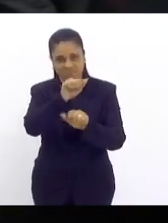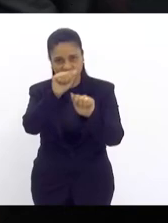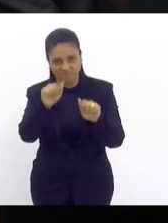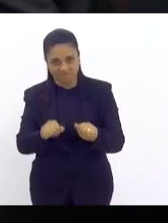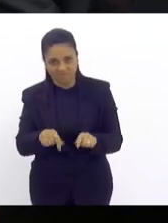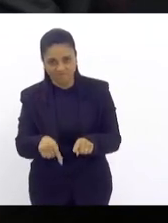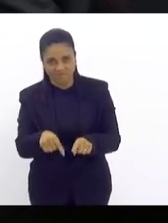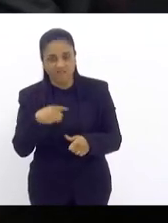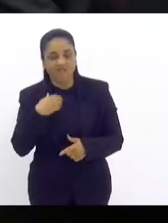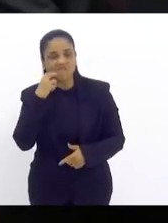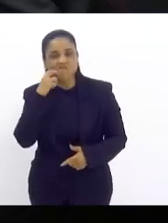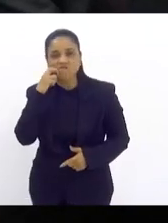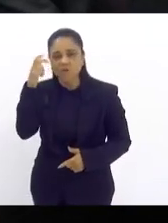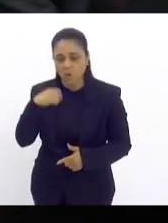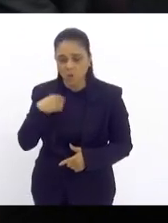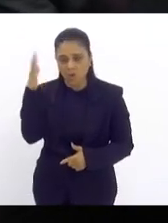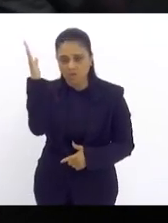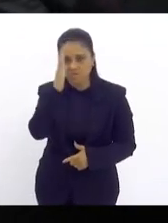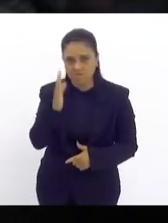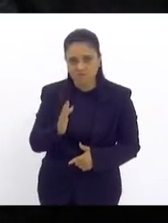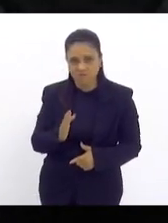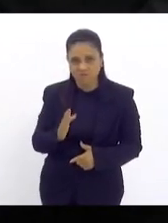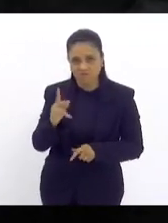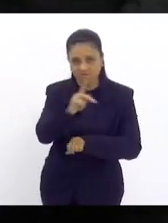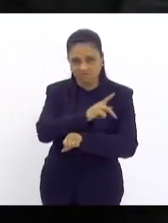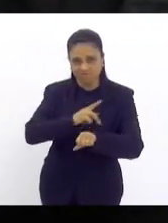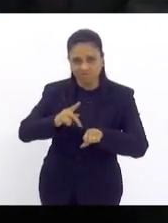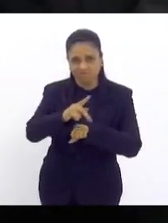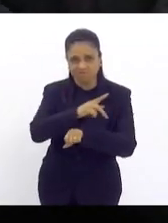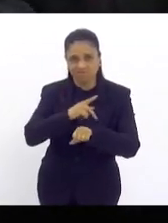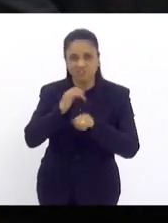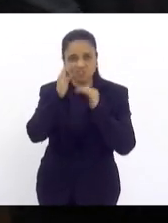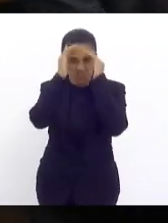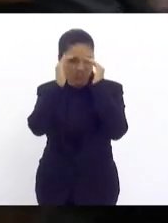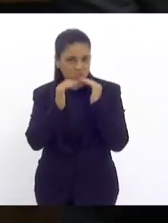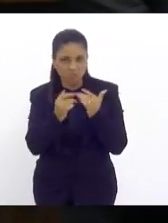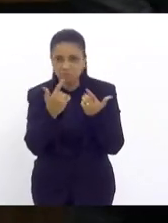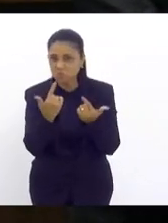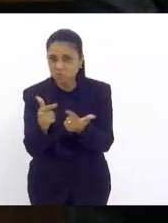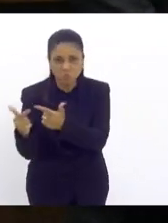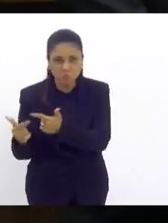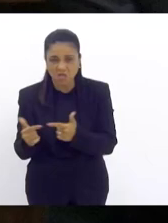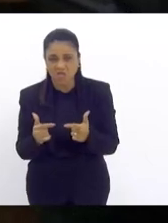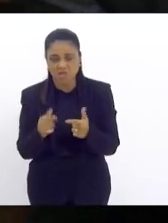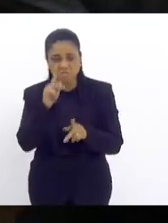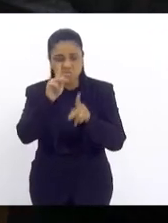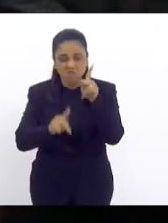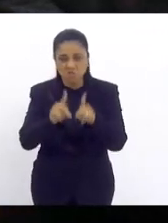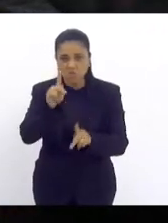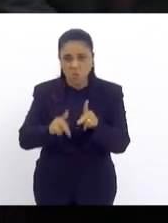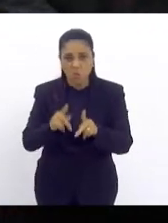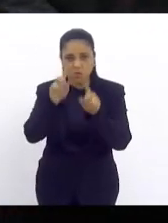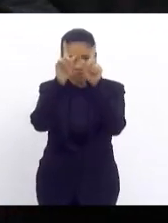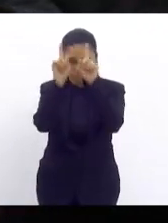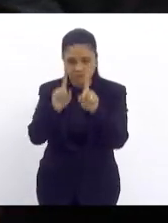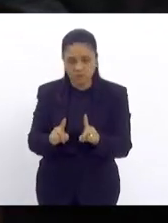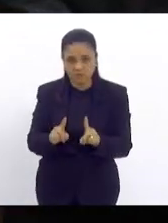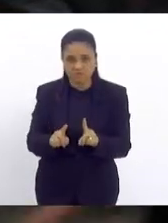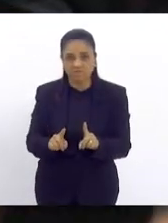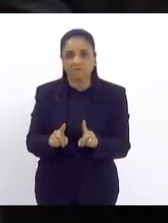envergonha o nosso país diz respeito pessoas com deficiência